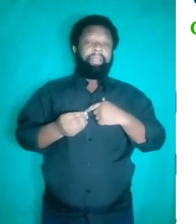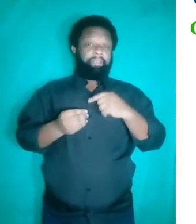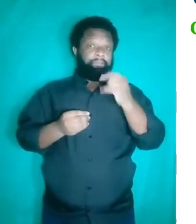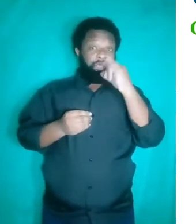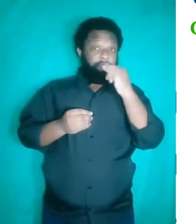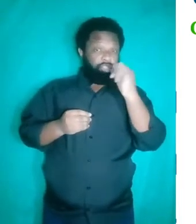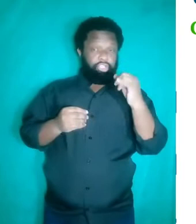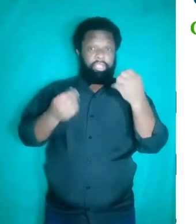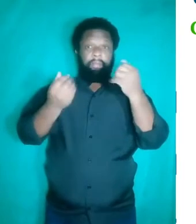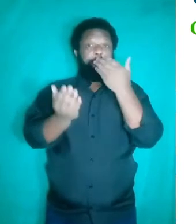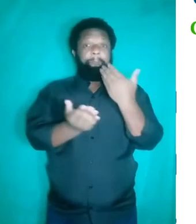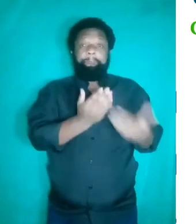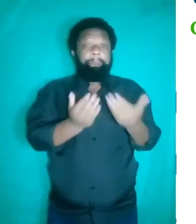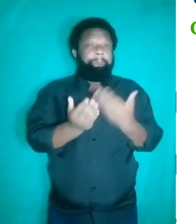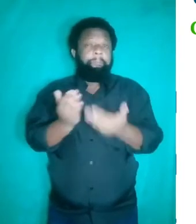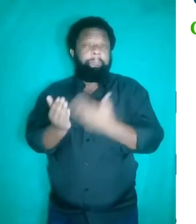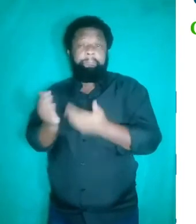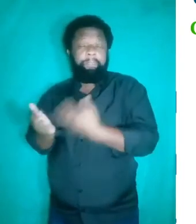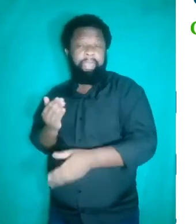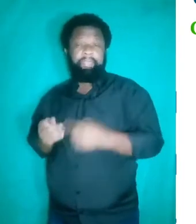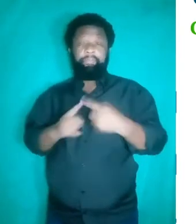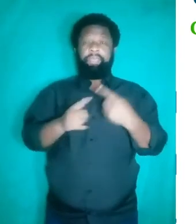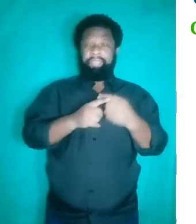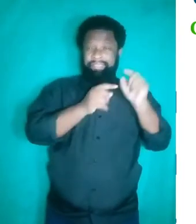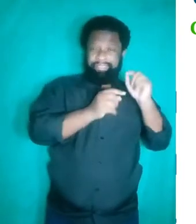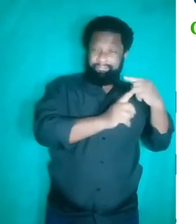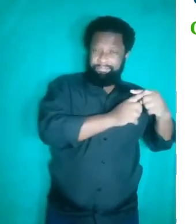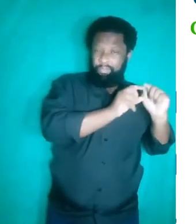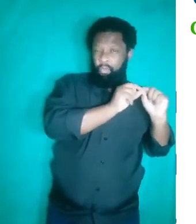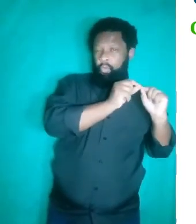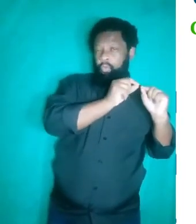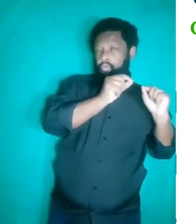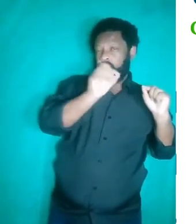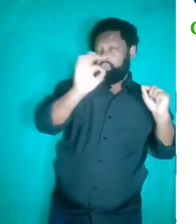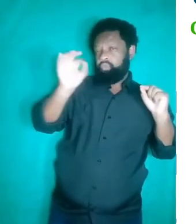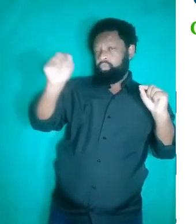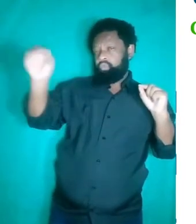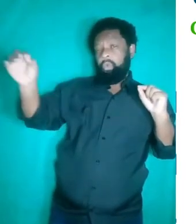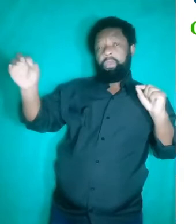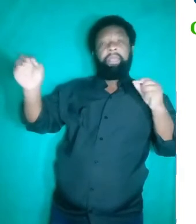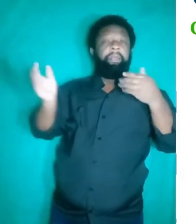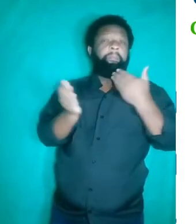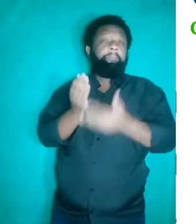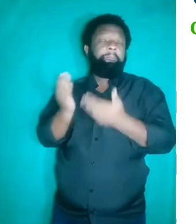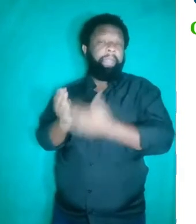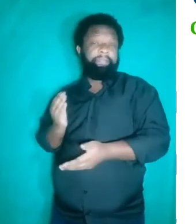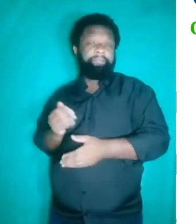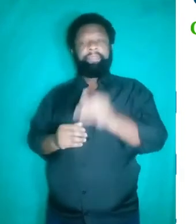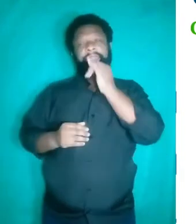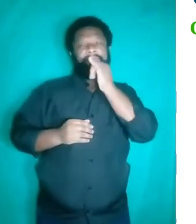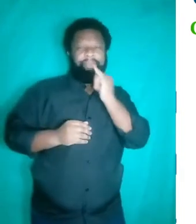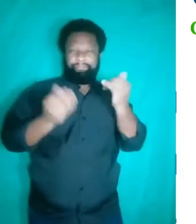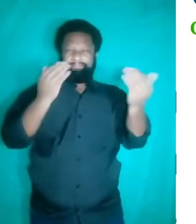tem uma perda maior de energia quando você faz um longo caminho. E aí, um cara muito importante para isso seriam